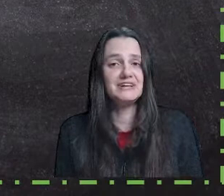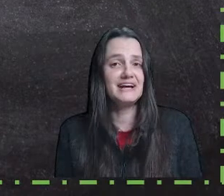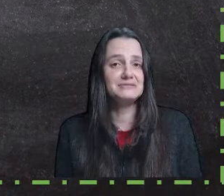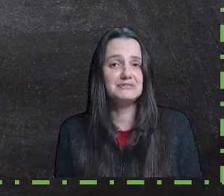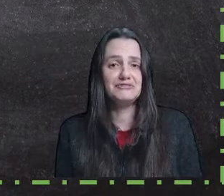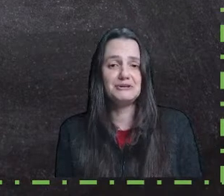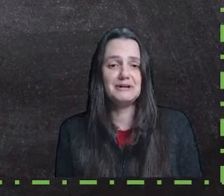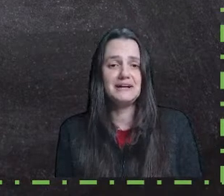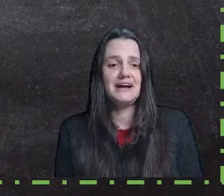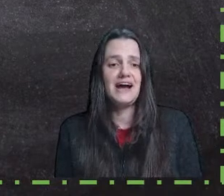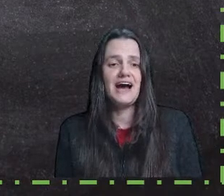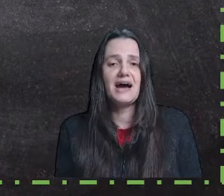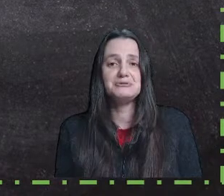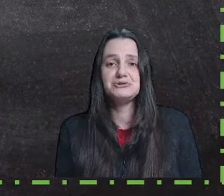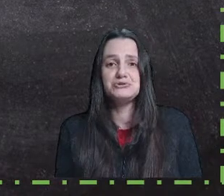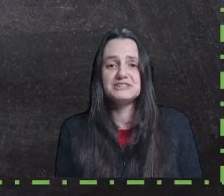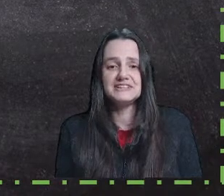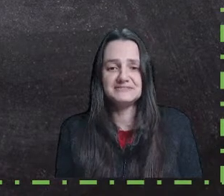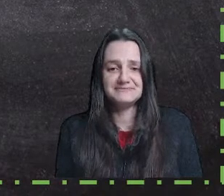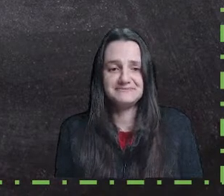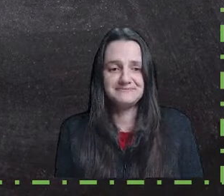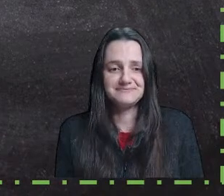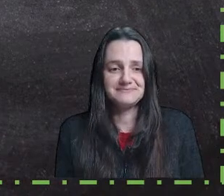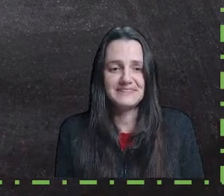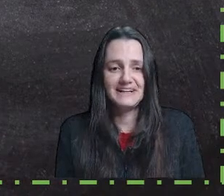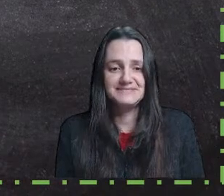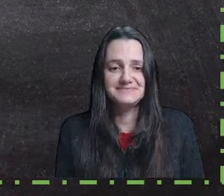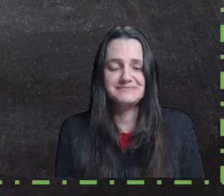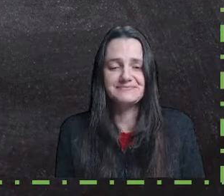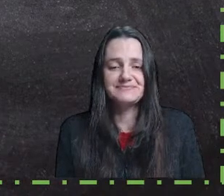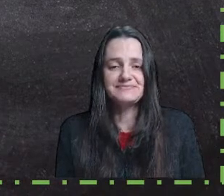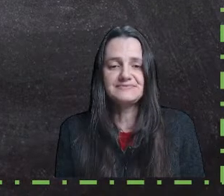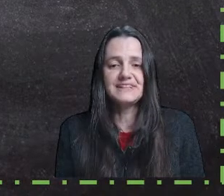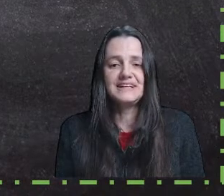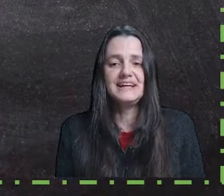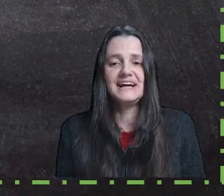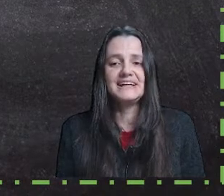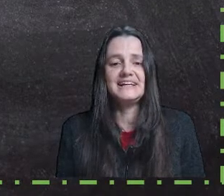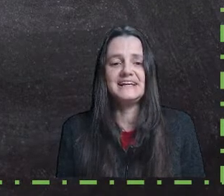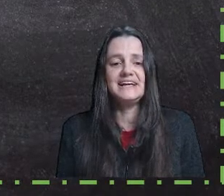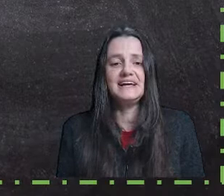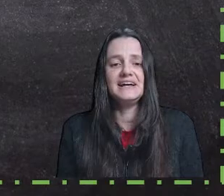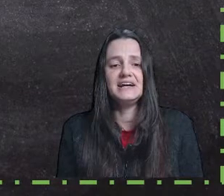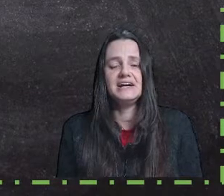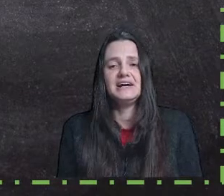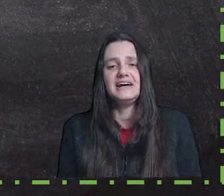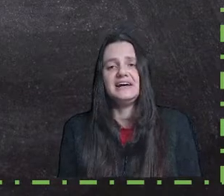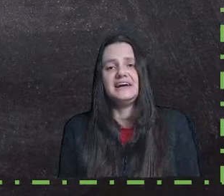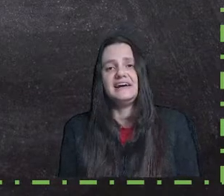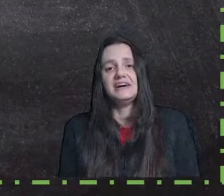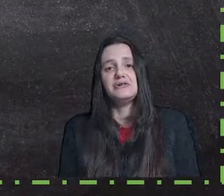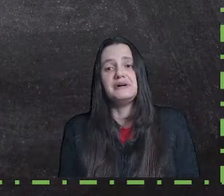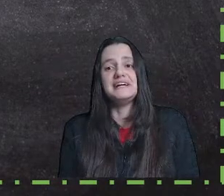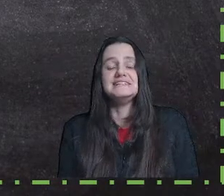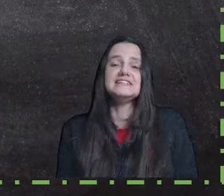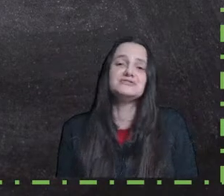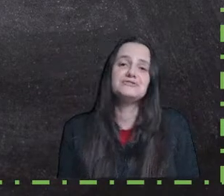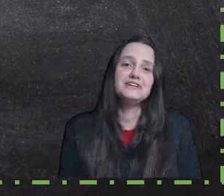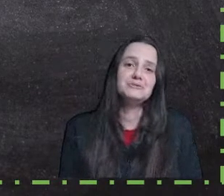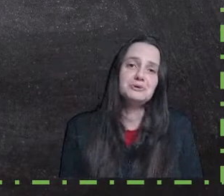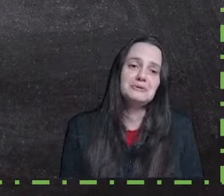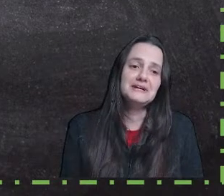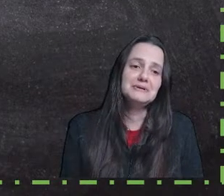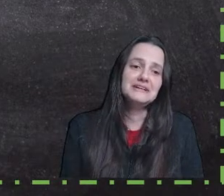se proliferar de uma forma absurda, tá? E aí, como é que